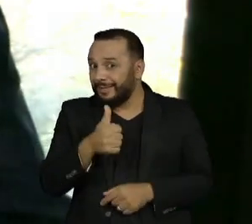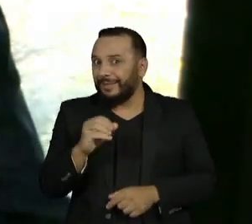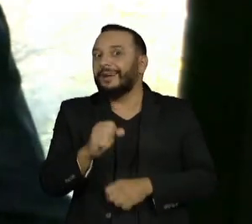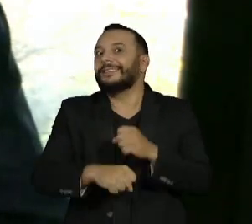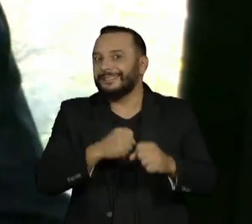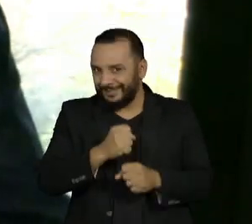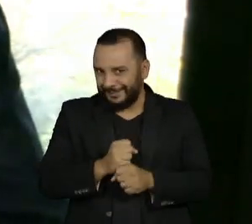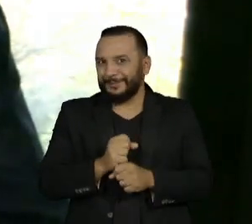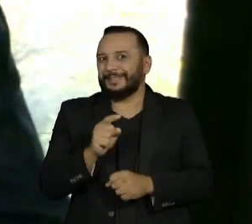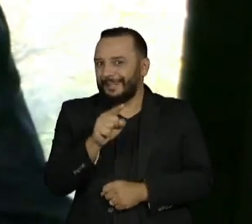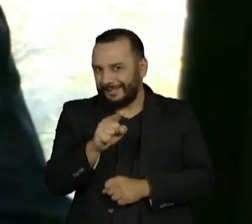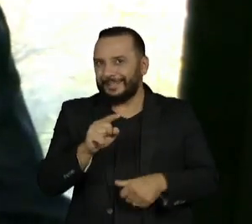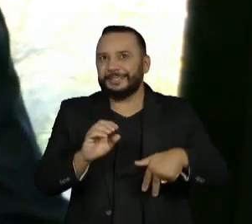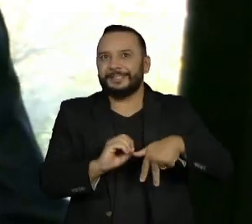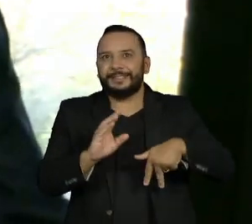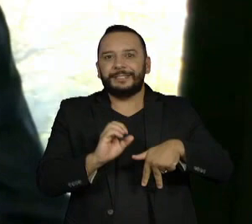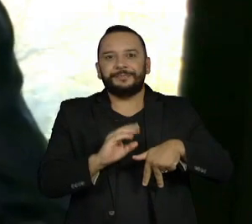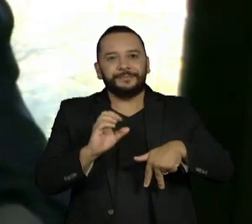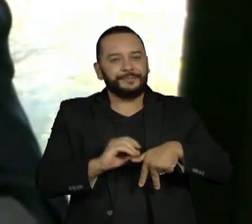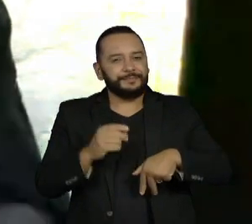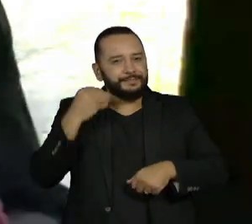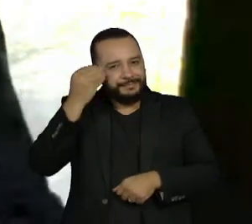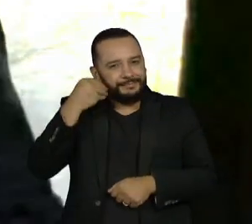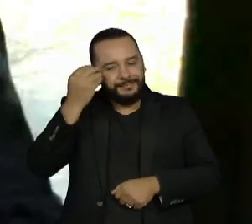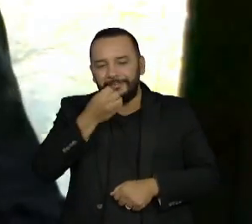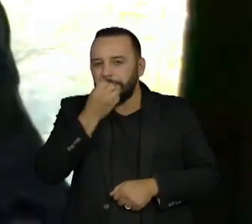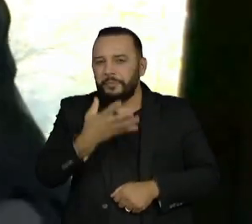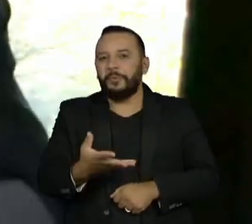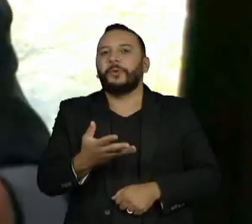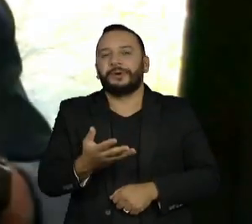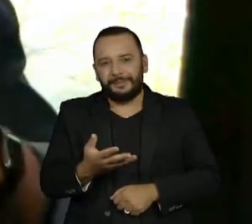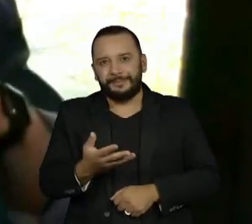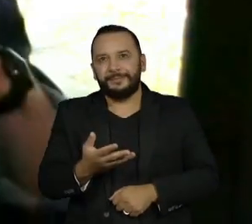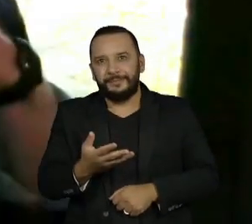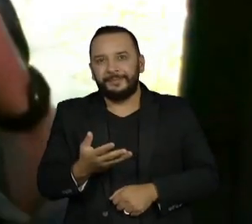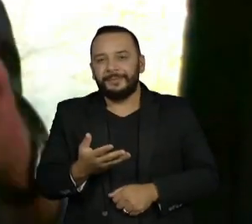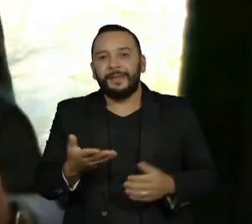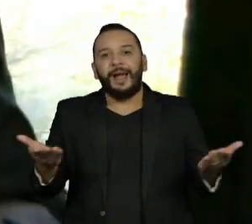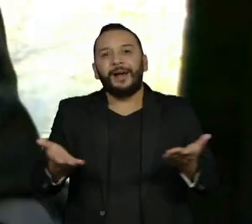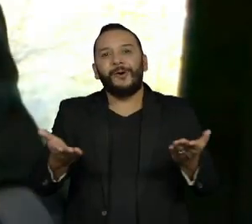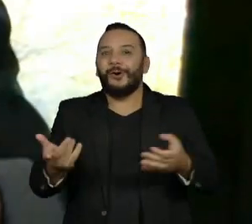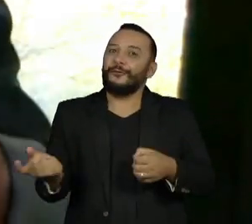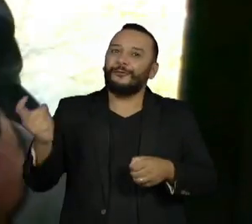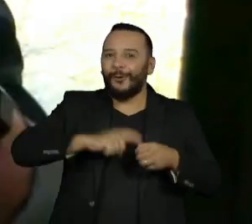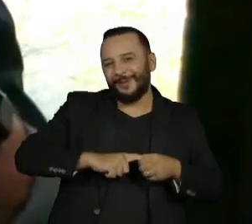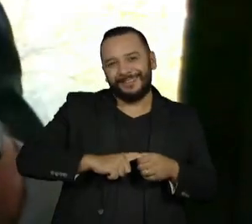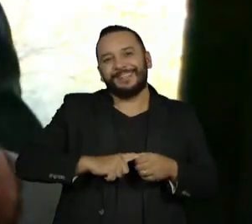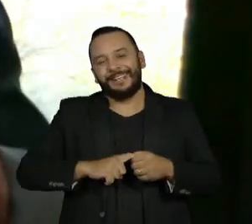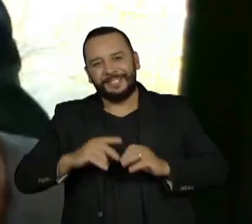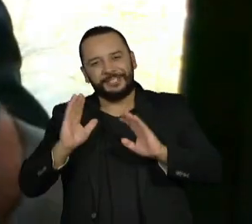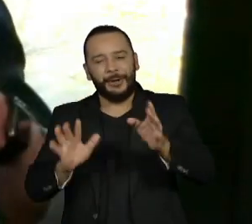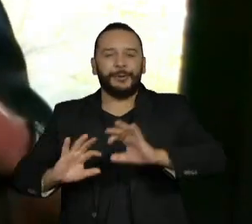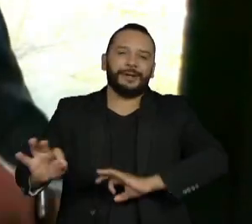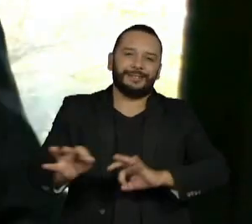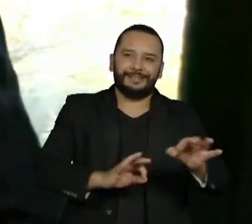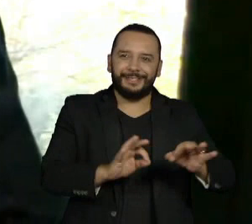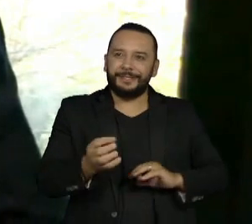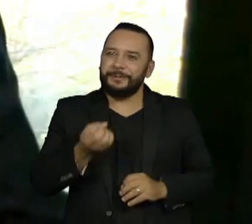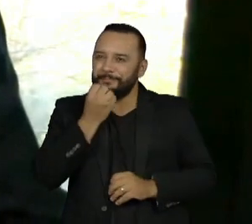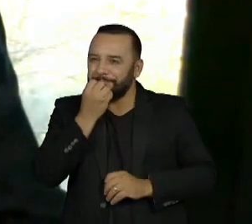nessa casa e a volta foi muito bem organizada, muito bem produzida,